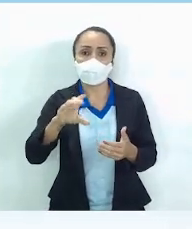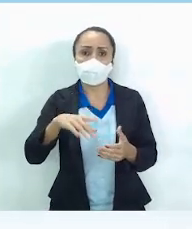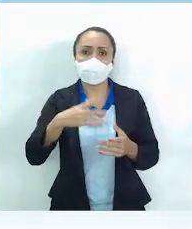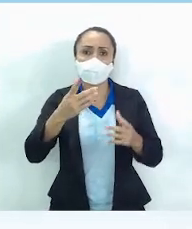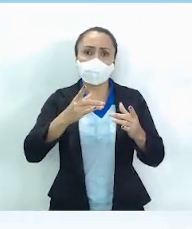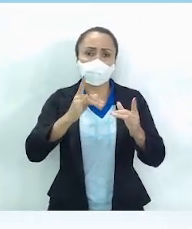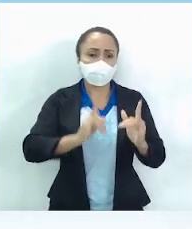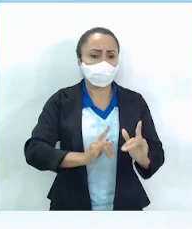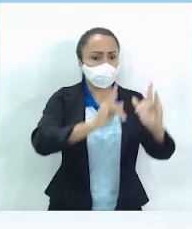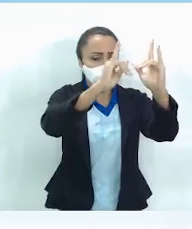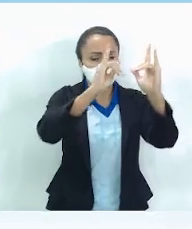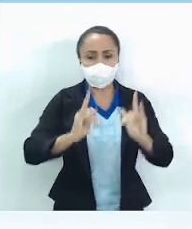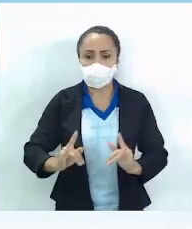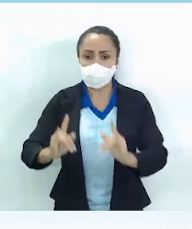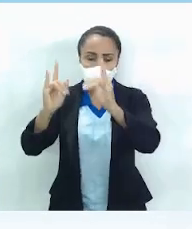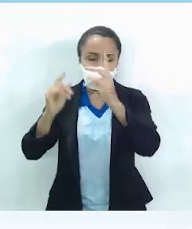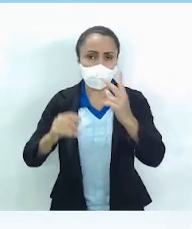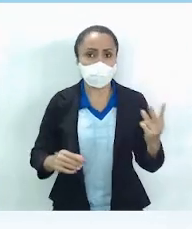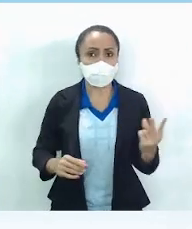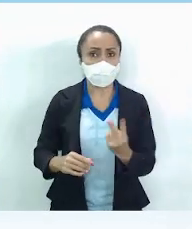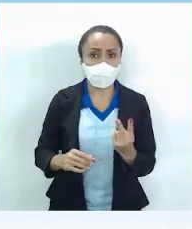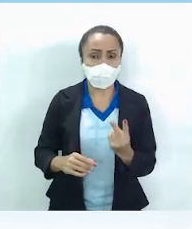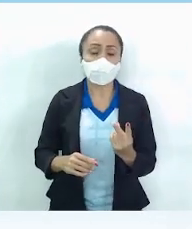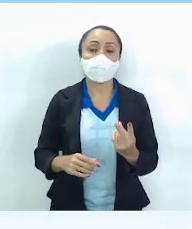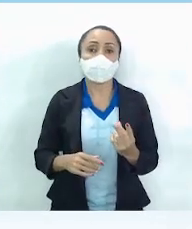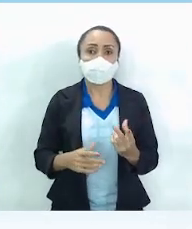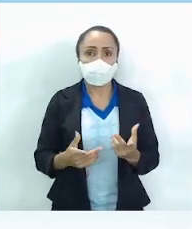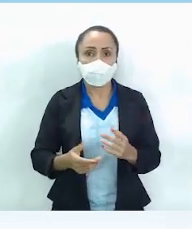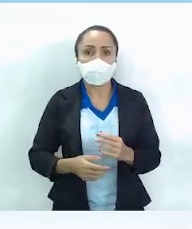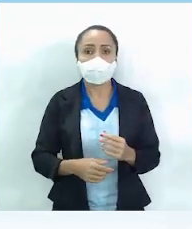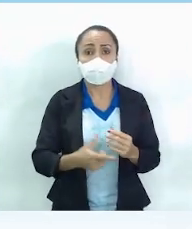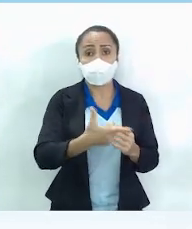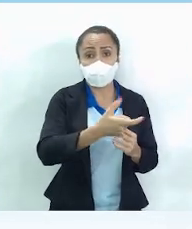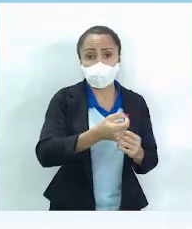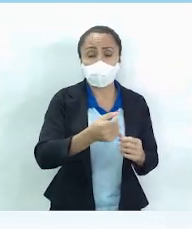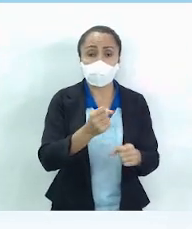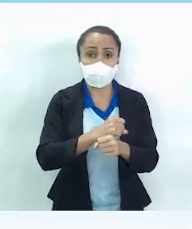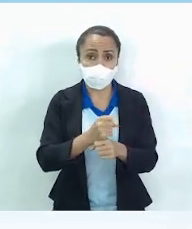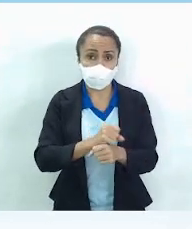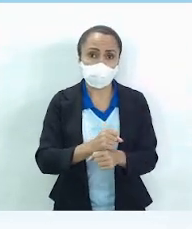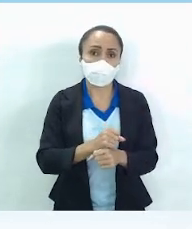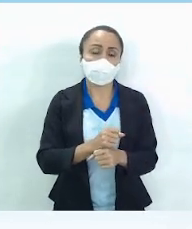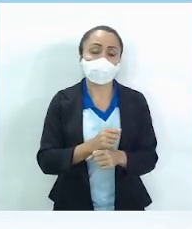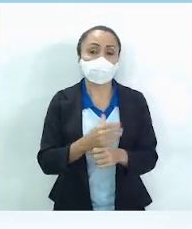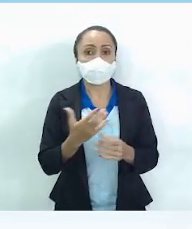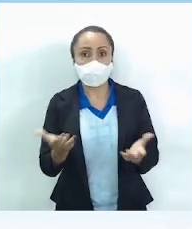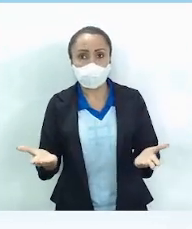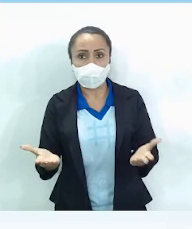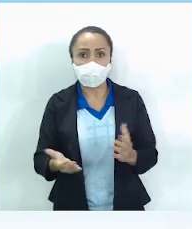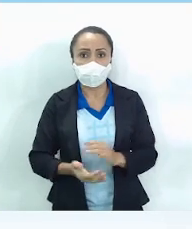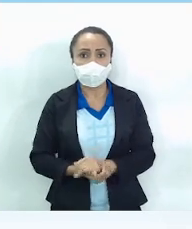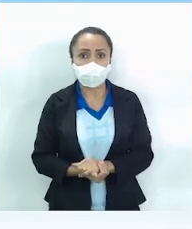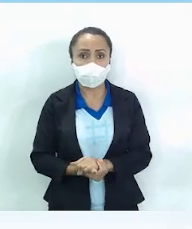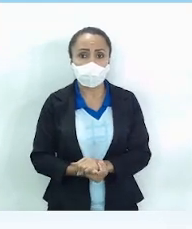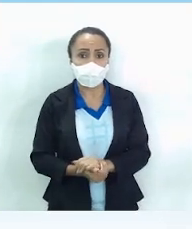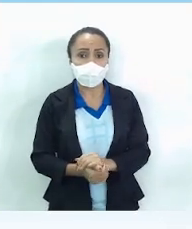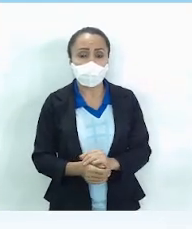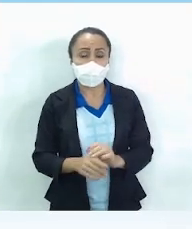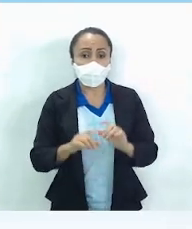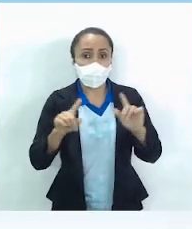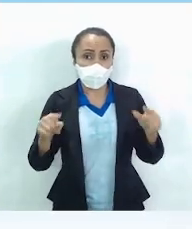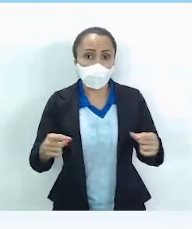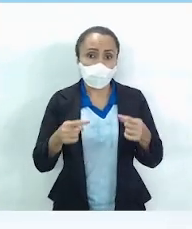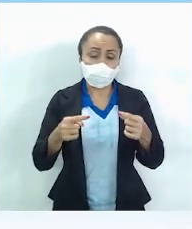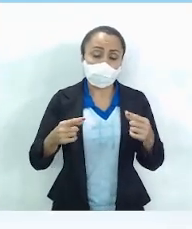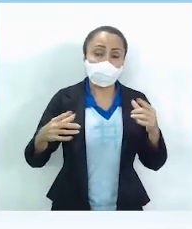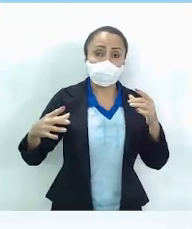no dia 11 de setembro de 2001, fez agora 20 anos, né? Então veja só, o ataque terrorista de 11